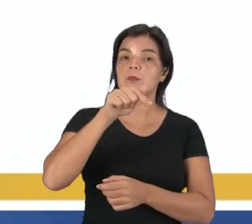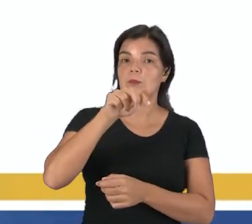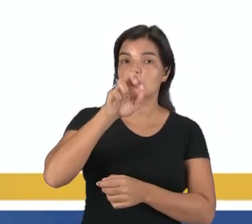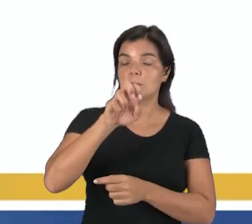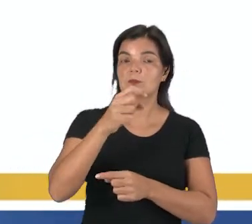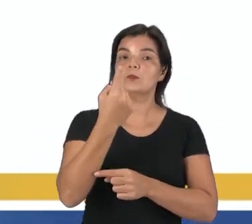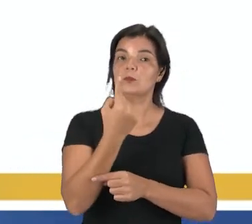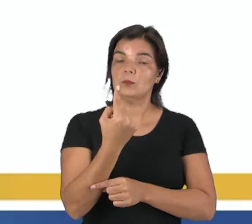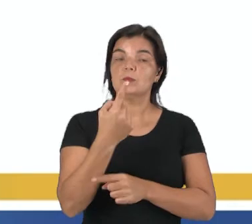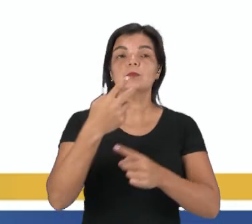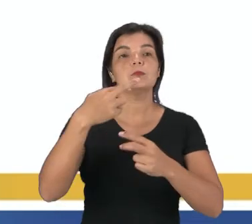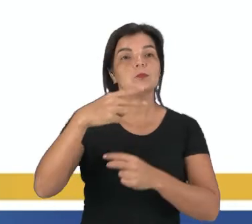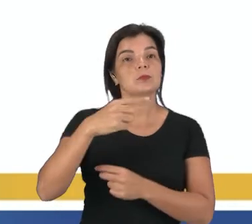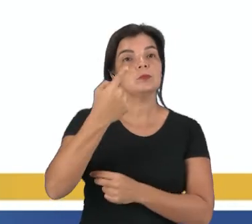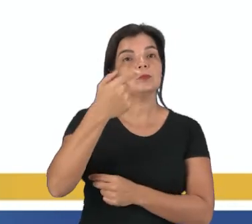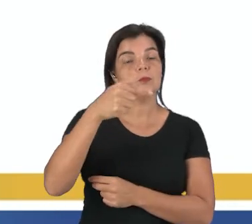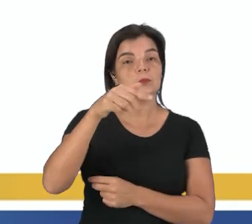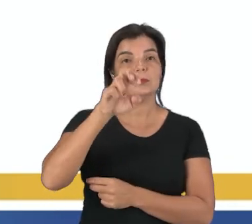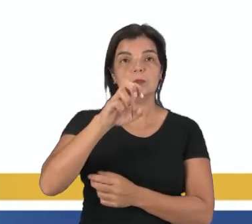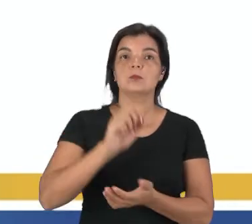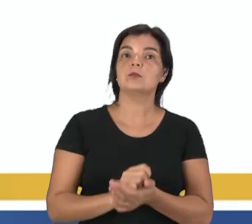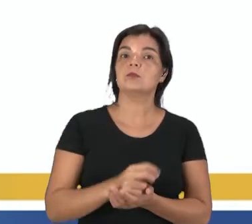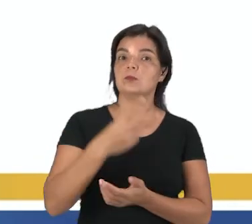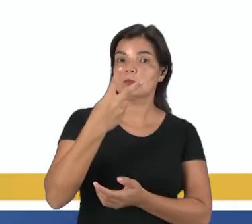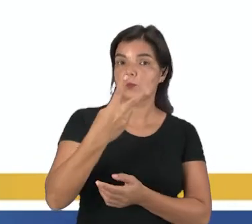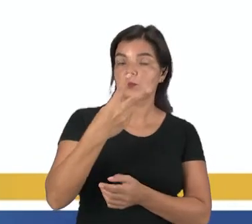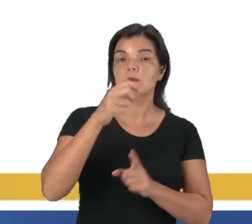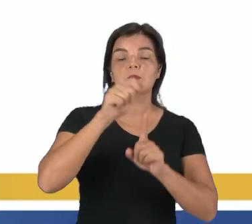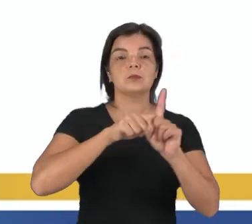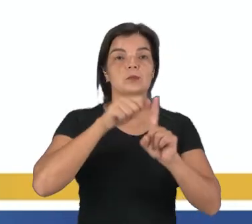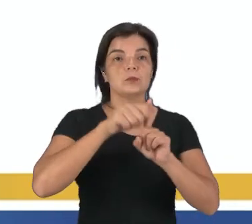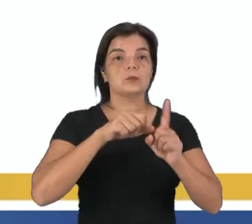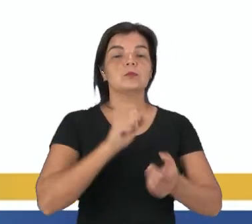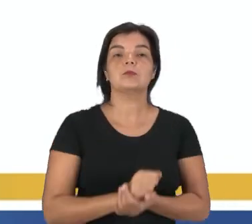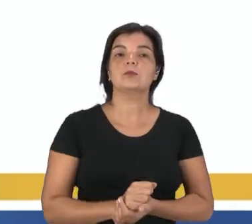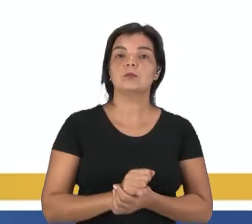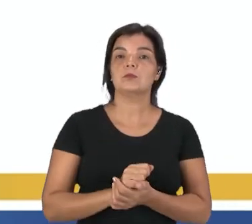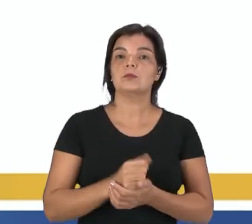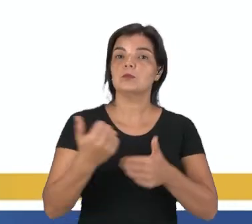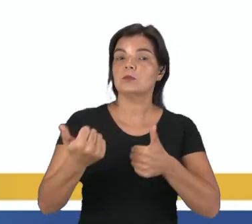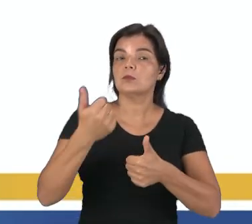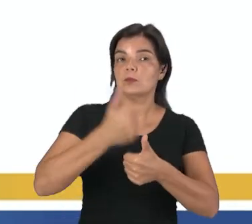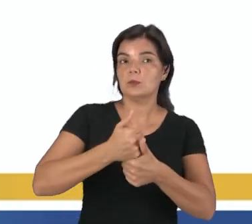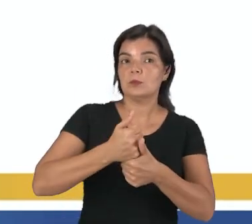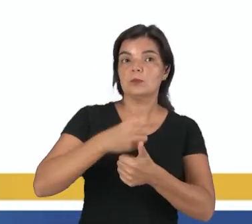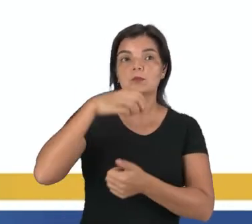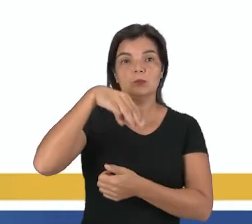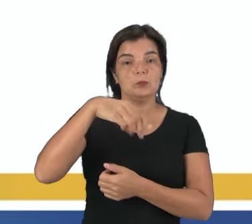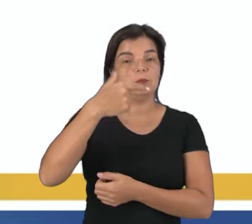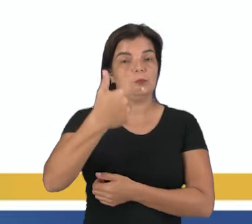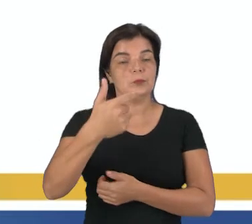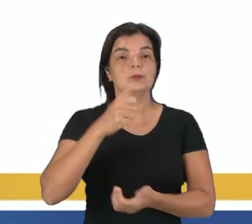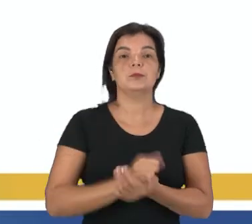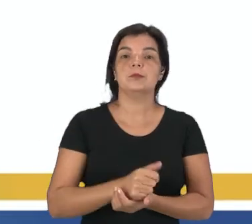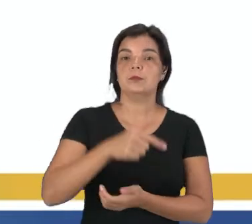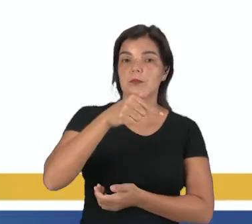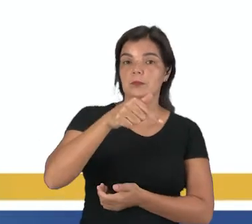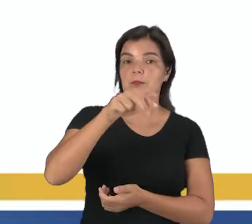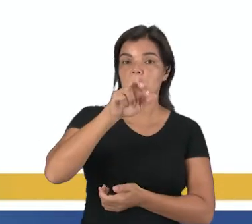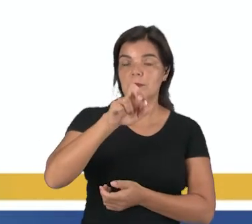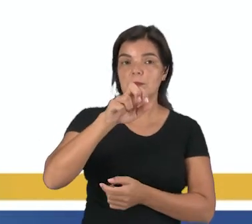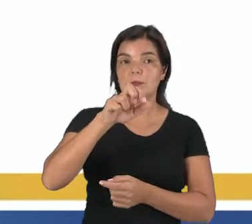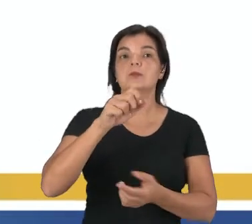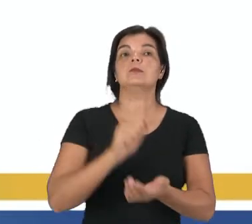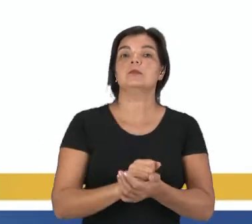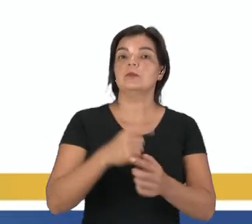igual a 75. Se eu ficasse 2 meses com essa TV a cabo, eu ia substituir o meu M por 2, e 75 vezes 2 é igual